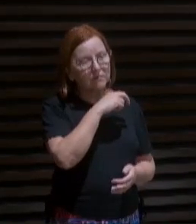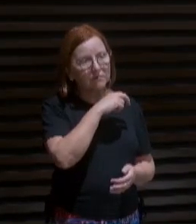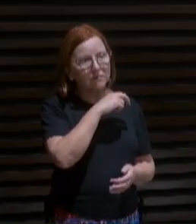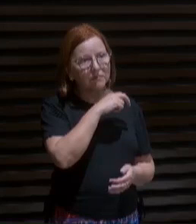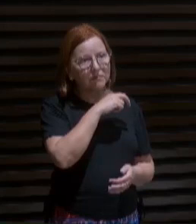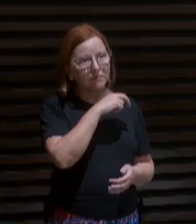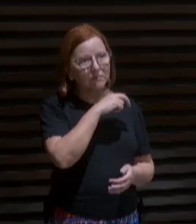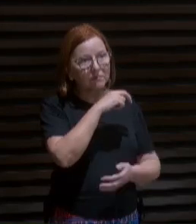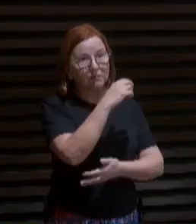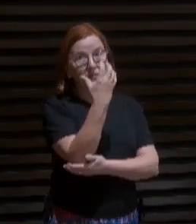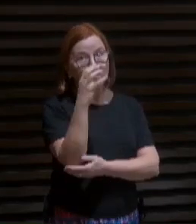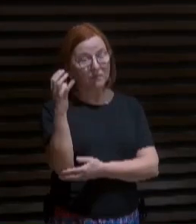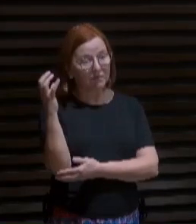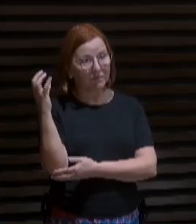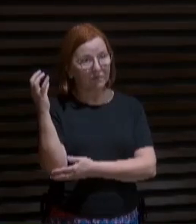no jardim.